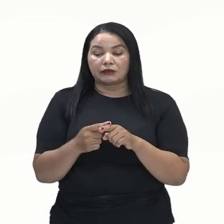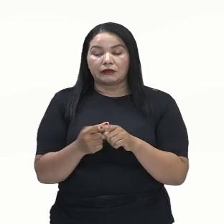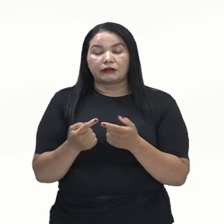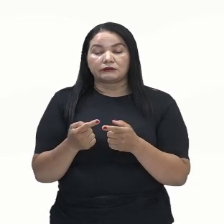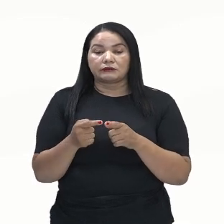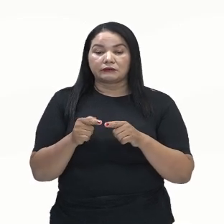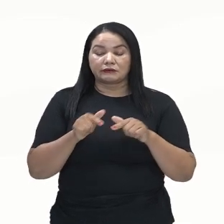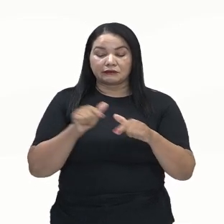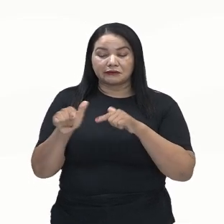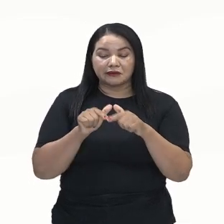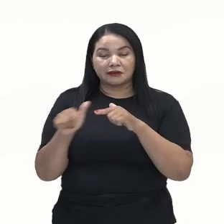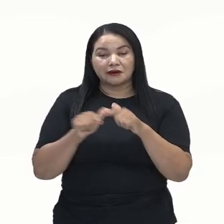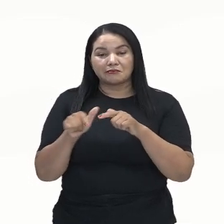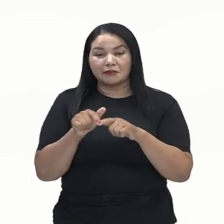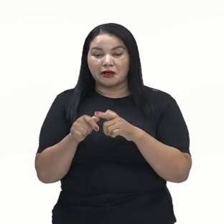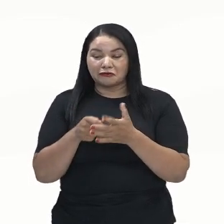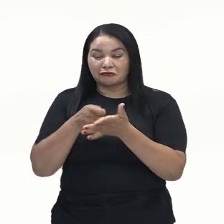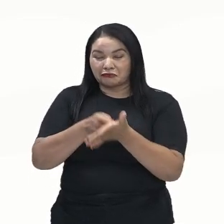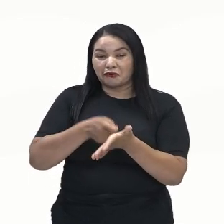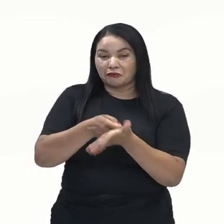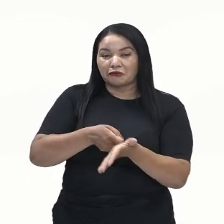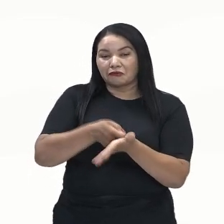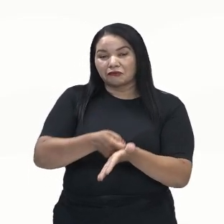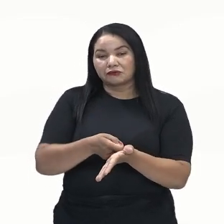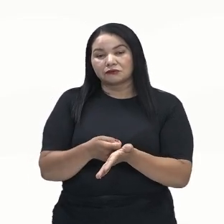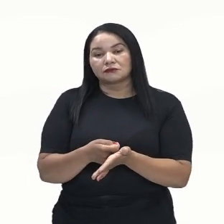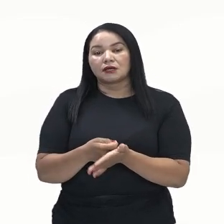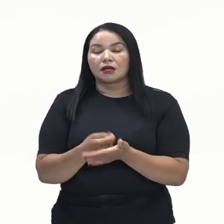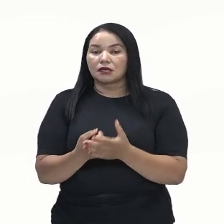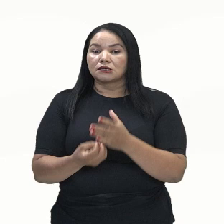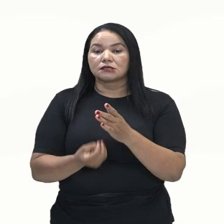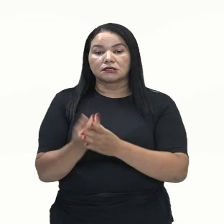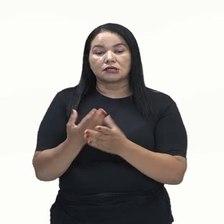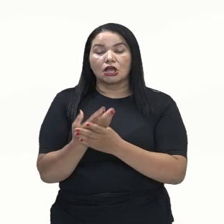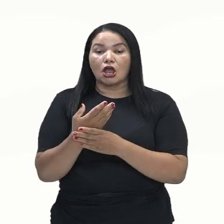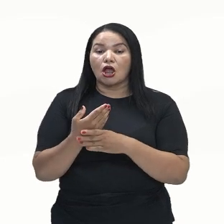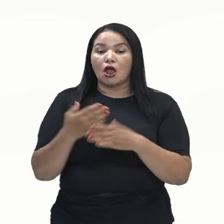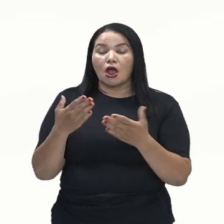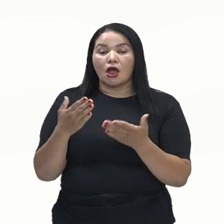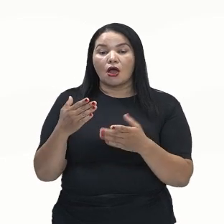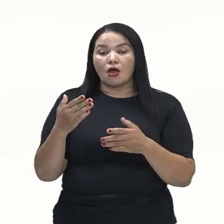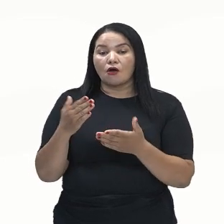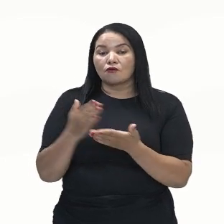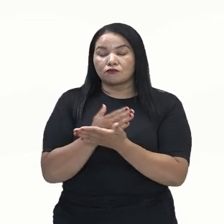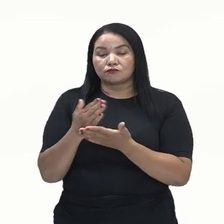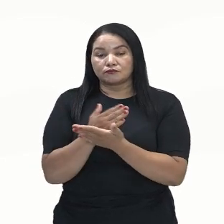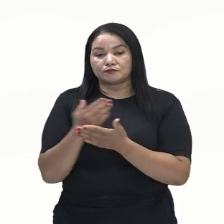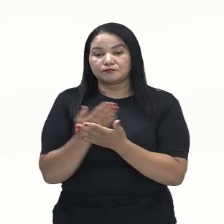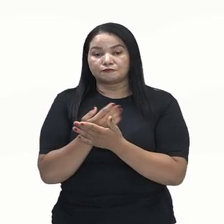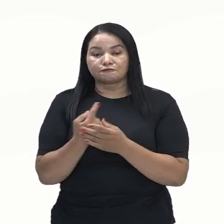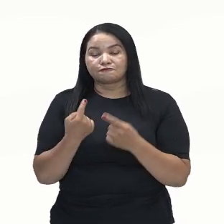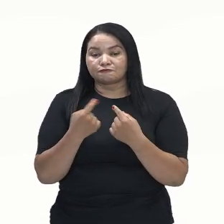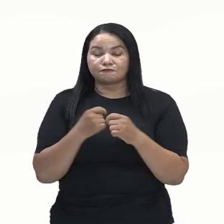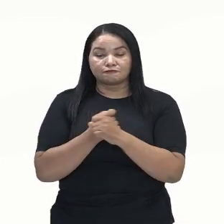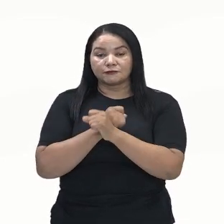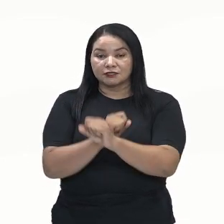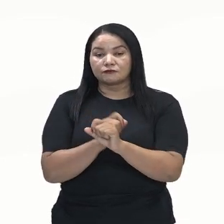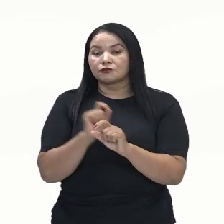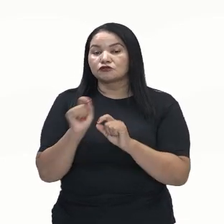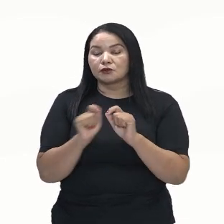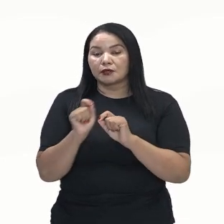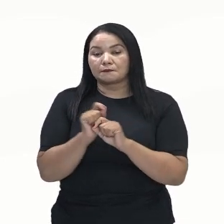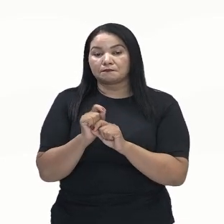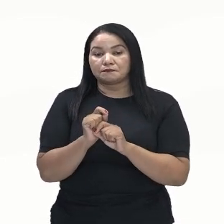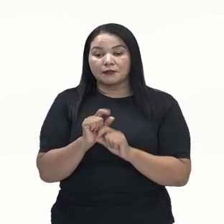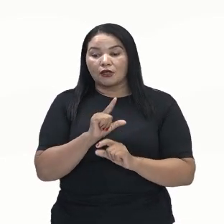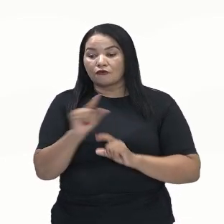coercitivo. Então, eles vão criar algumas formas de resistência ao sistema escravista. Então, ao fugir